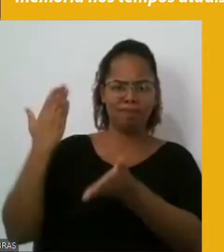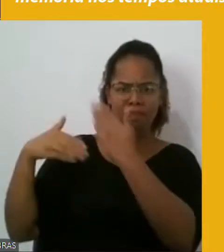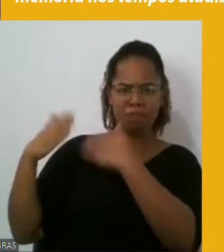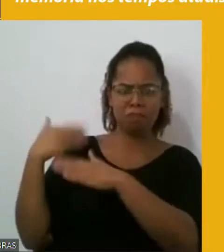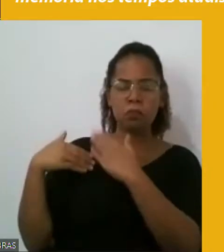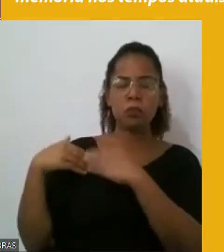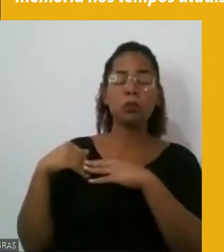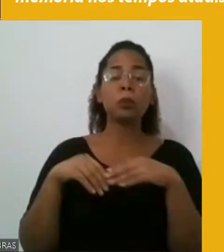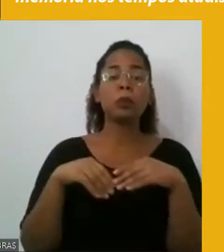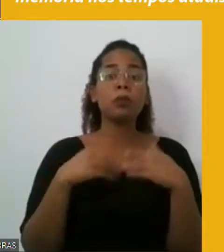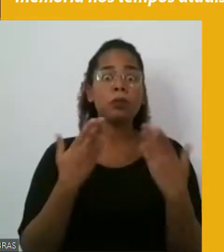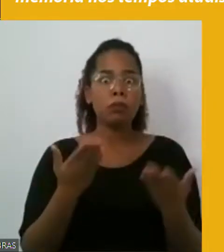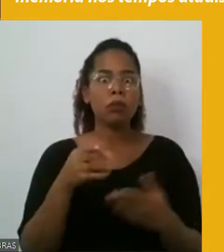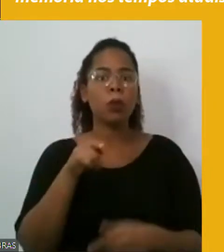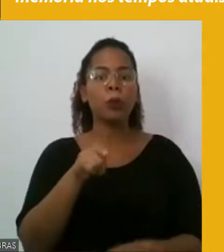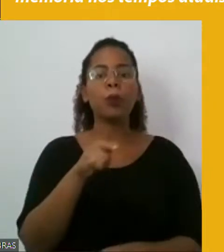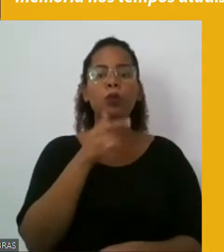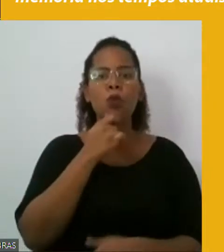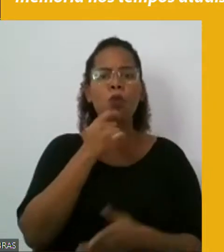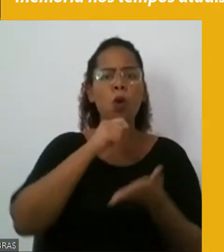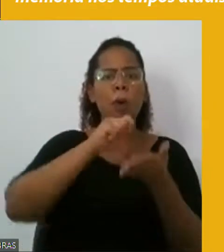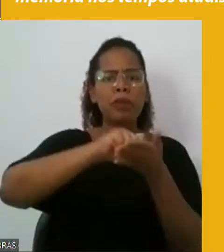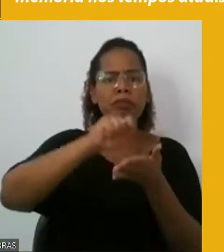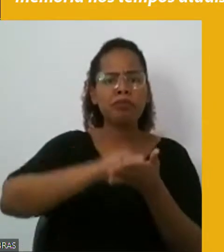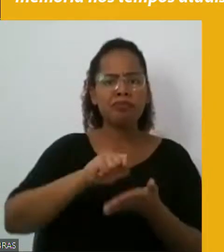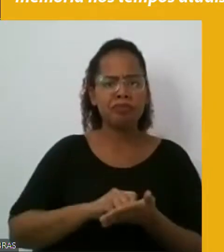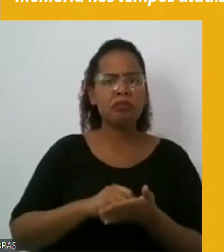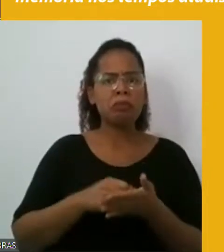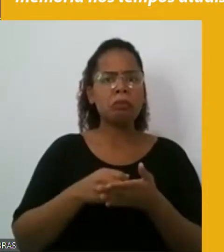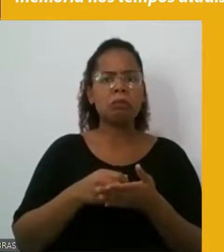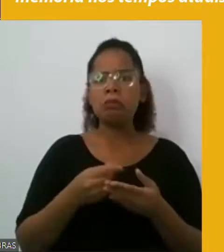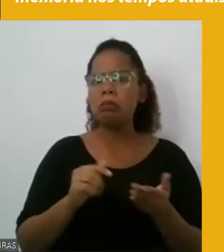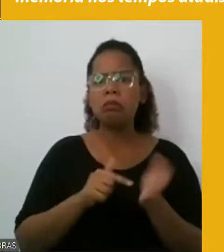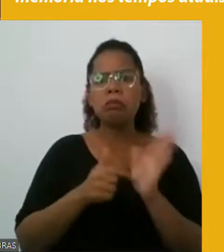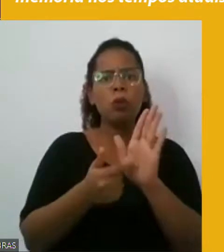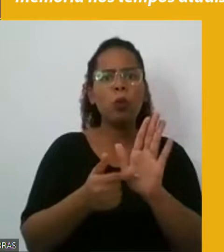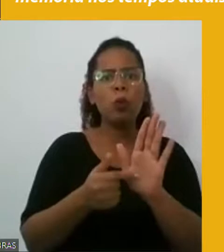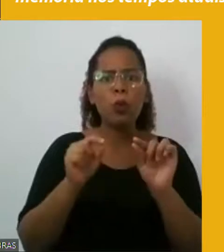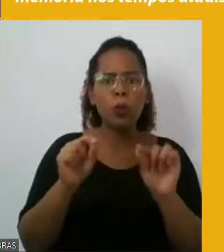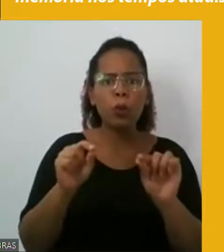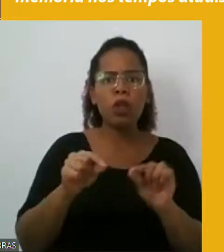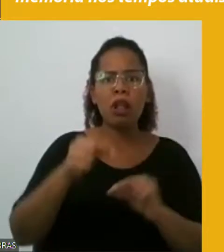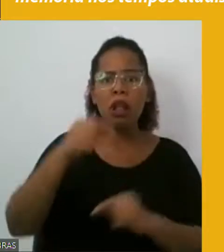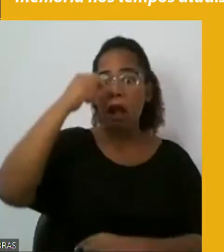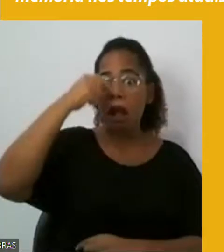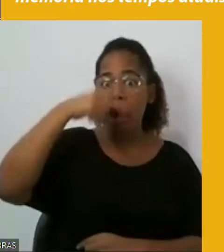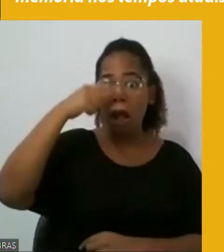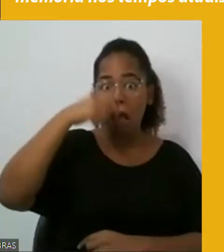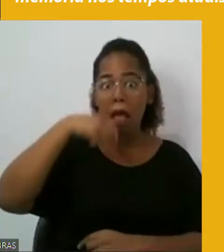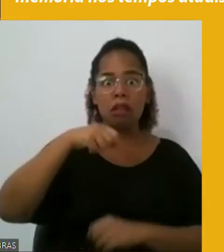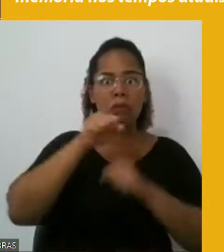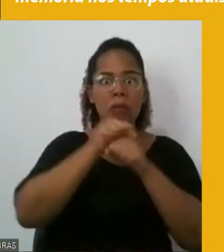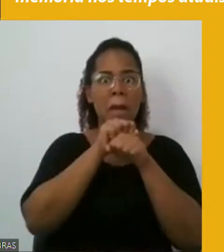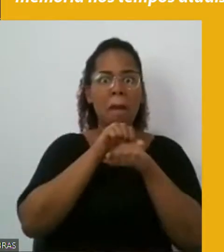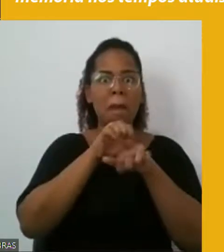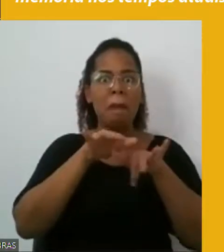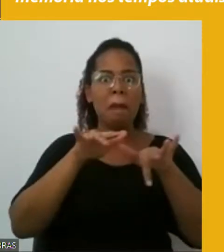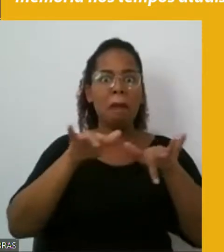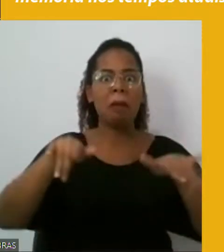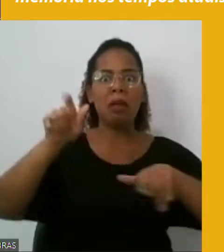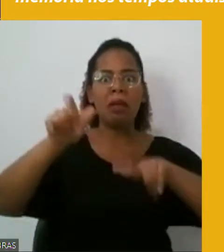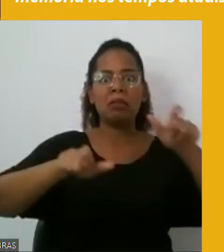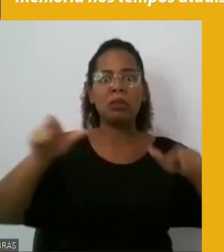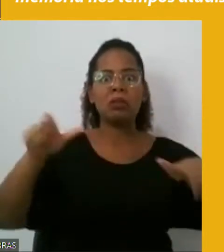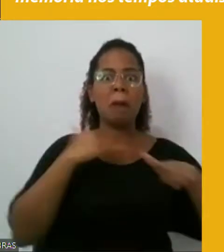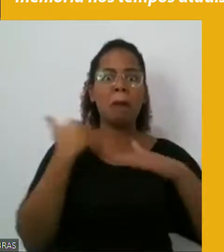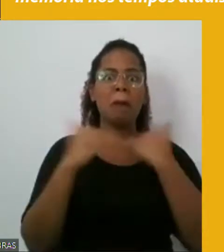seguinte: ora, a gripe foi justamente a morte sem velório. Morria-se em massa e foi, de repente, de